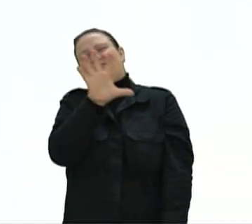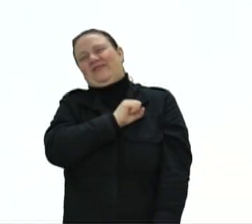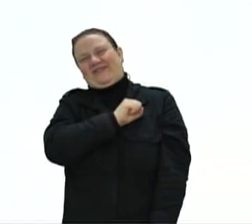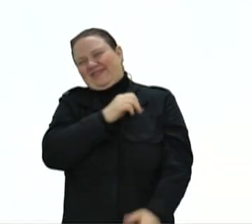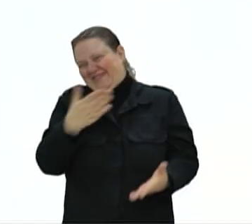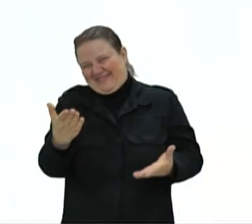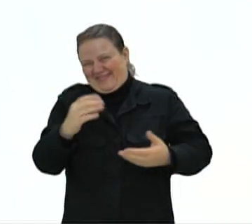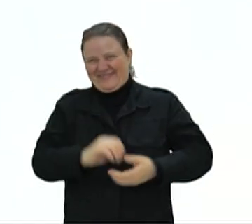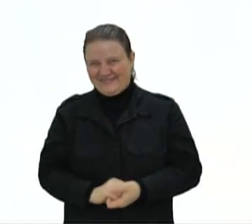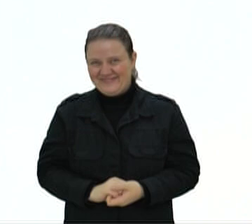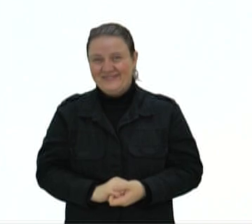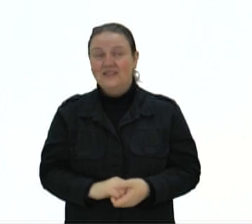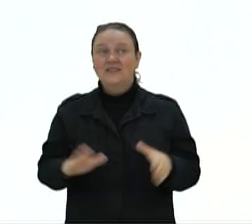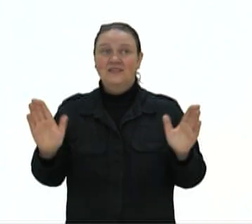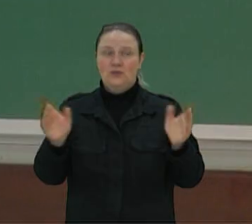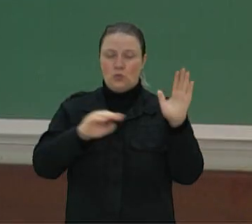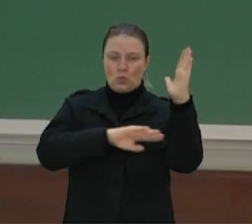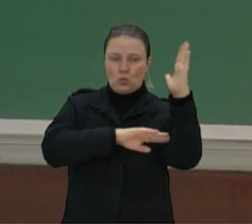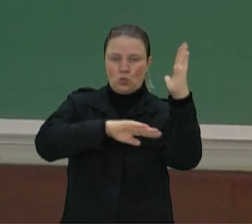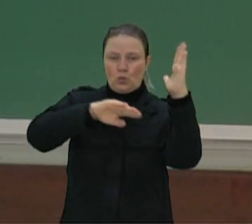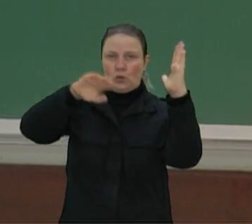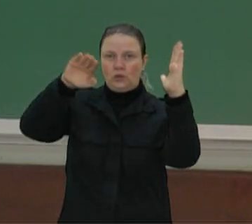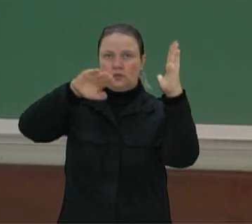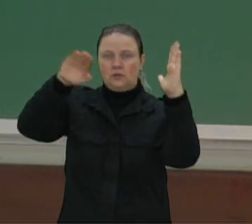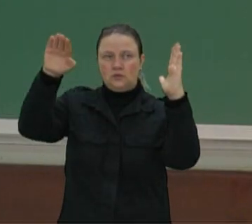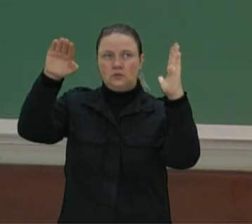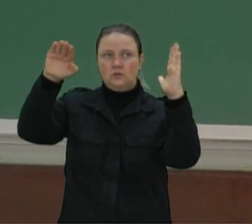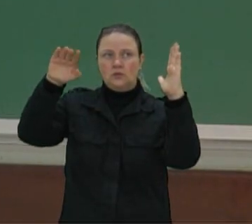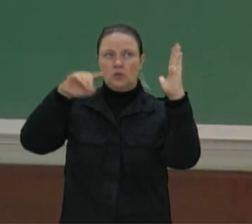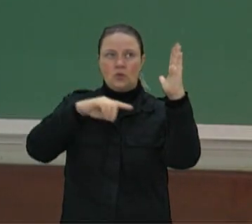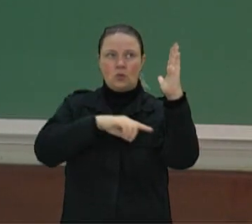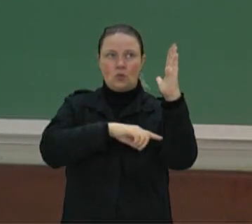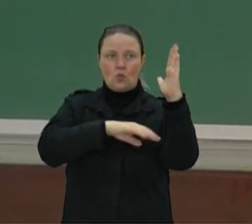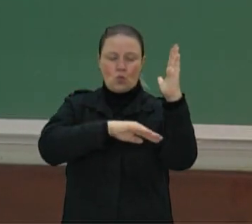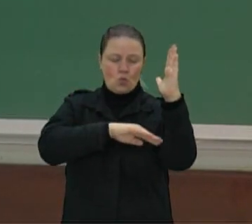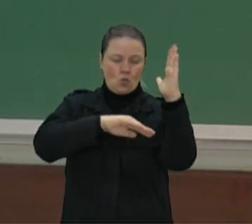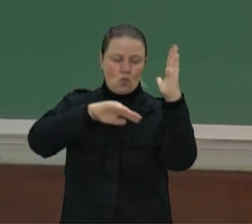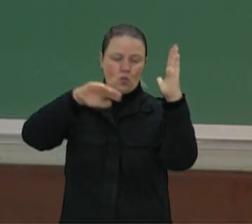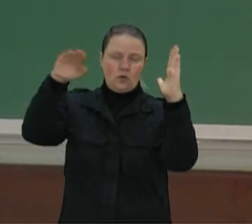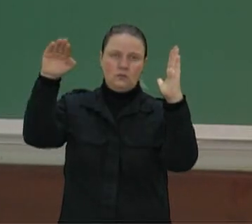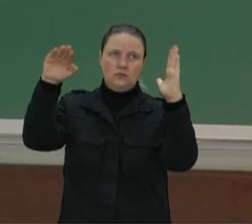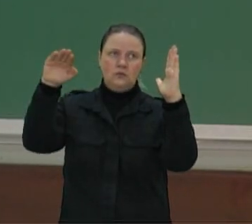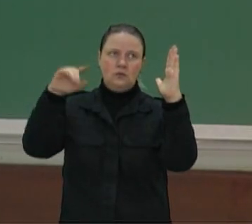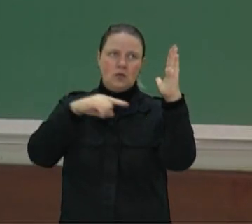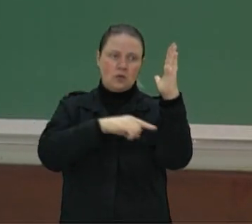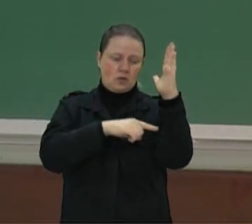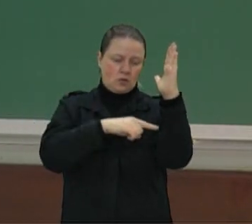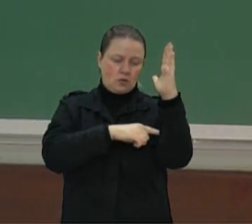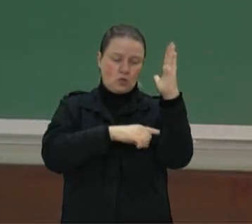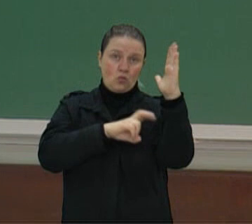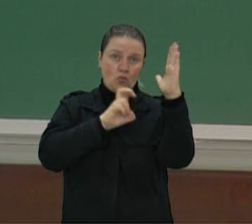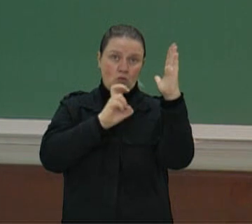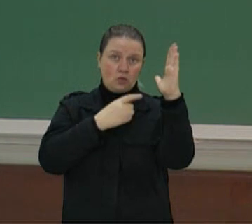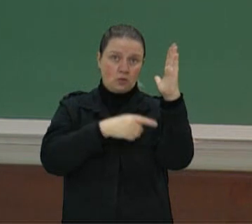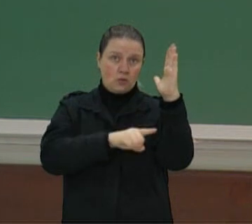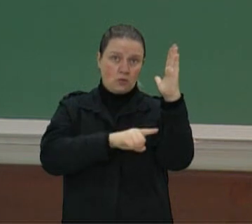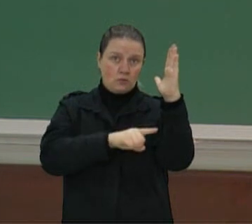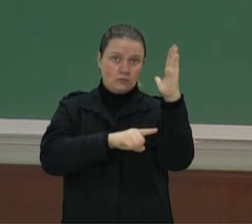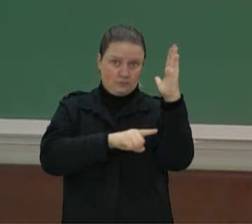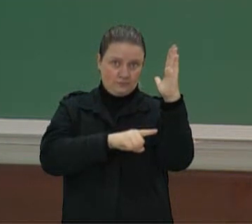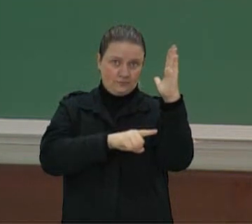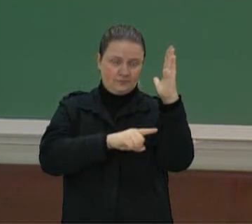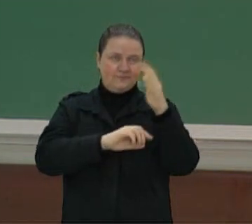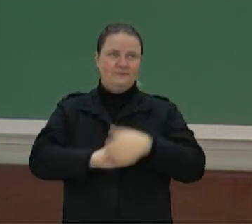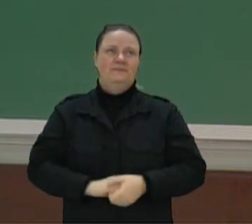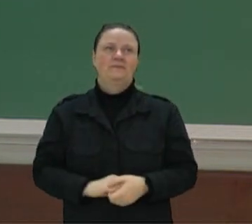Olha lá, equação da reta crescente, onde o ponto que a reta intercepta é os 5.000, bem tranquilo, tá